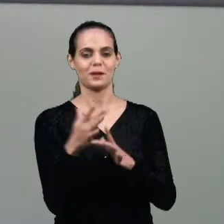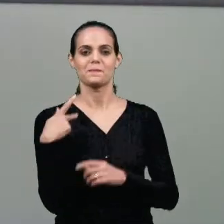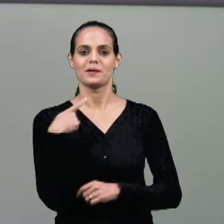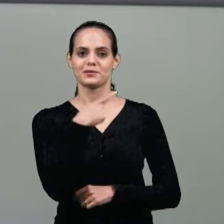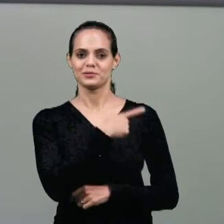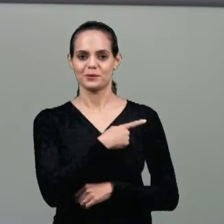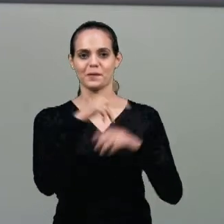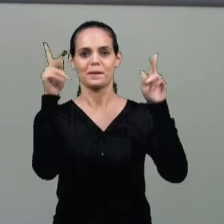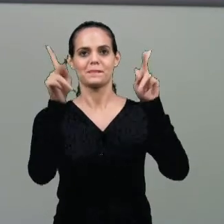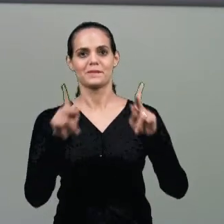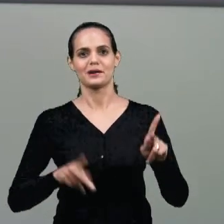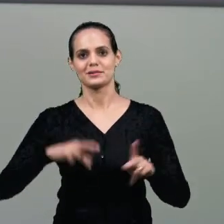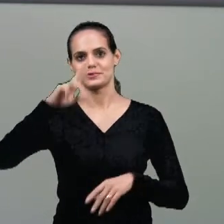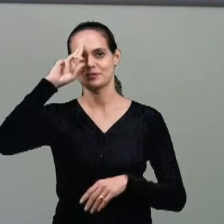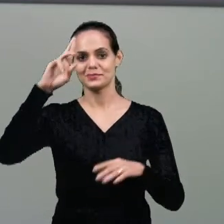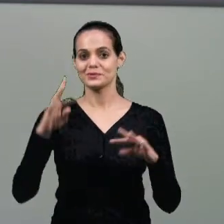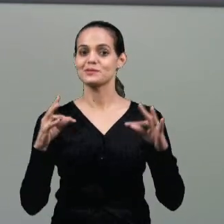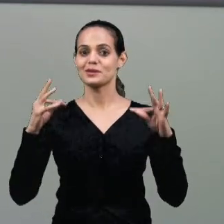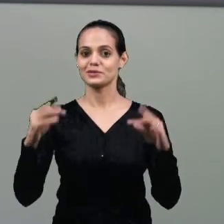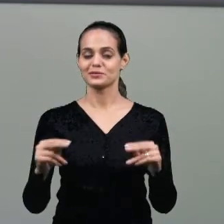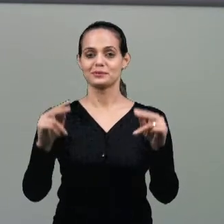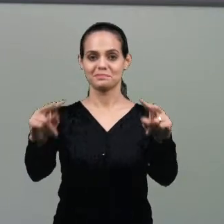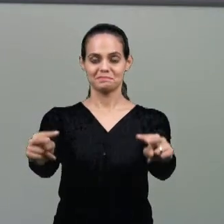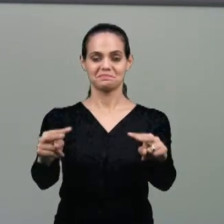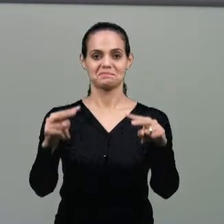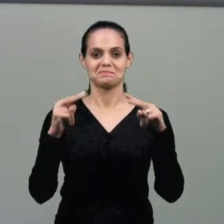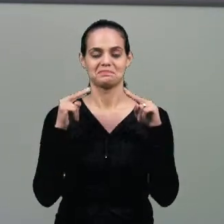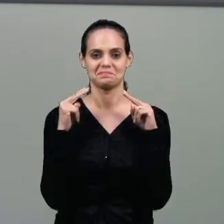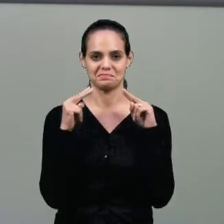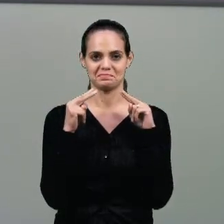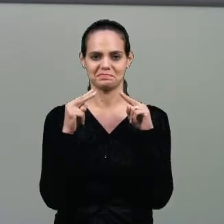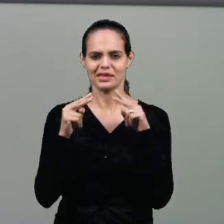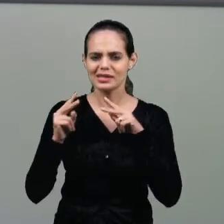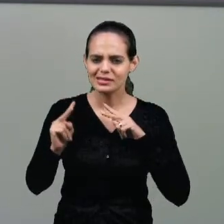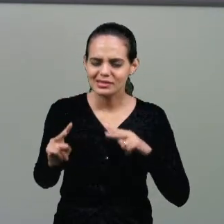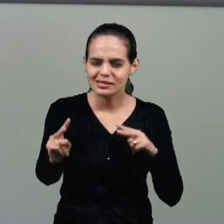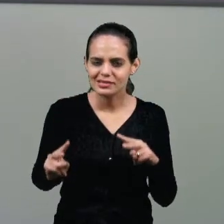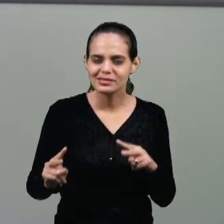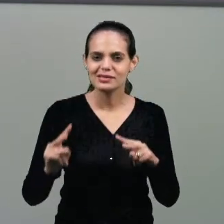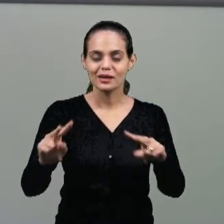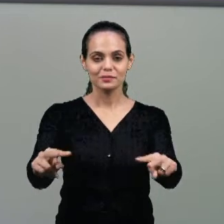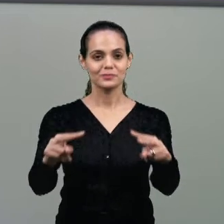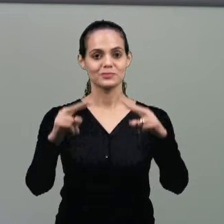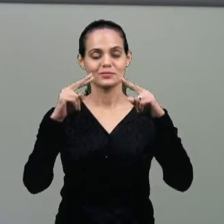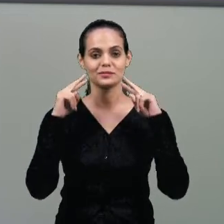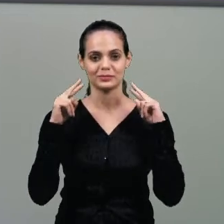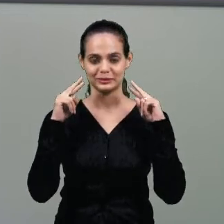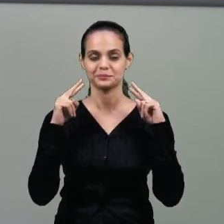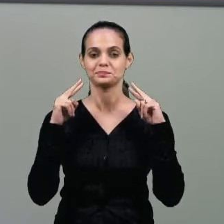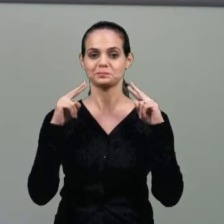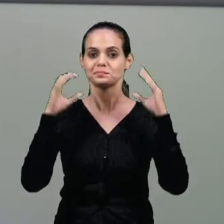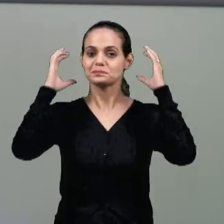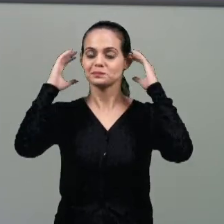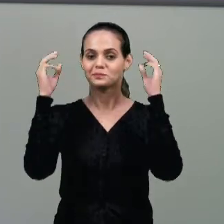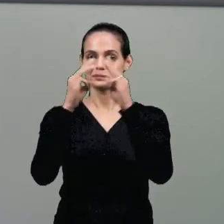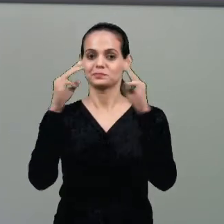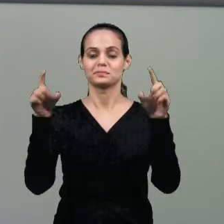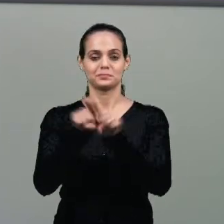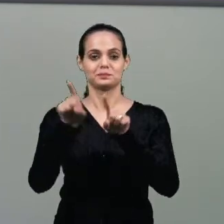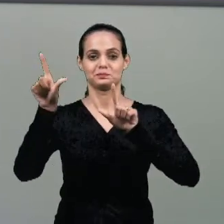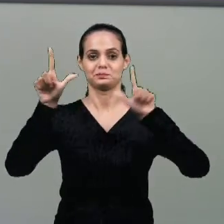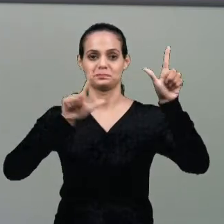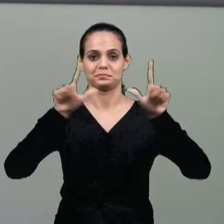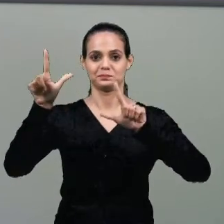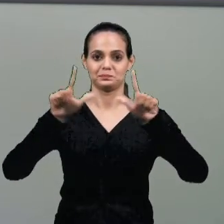paz do Senhor para você que está conosco, que sempre nos acompanha pela Rádio TV Web Manaim, você que